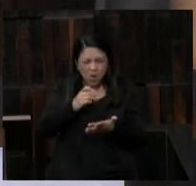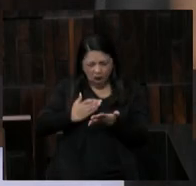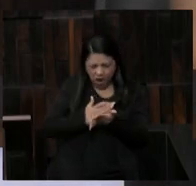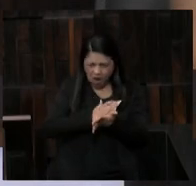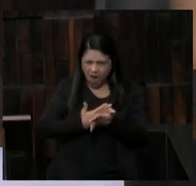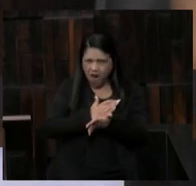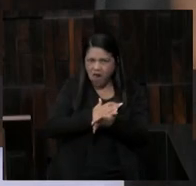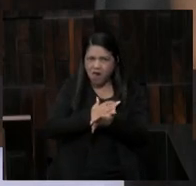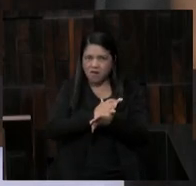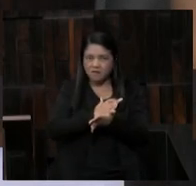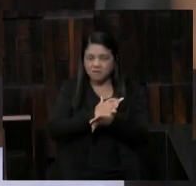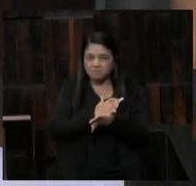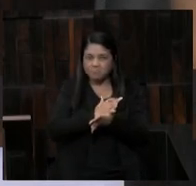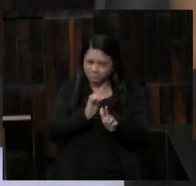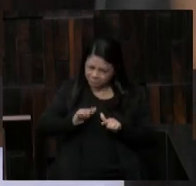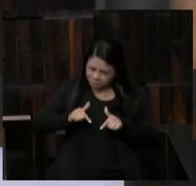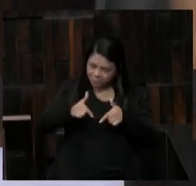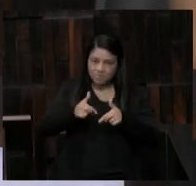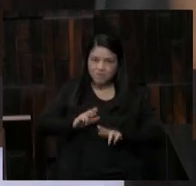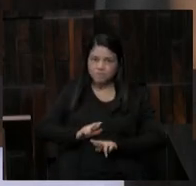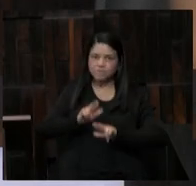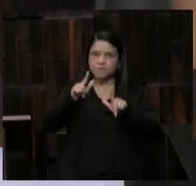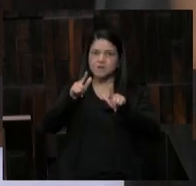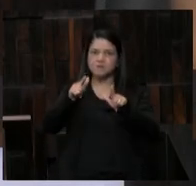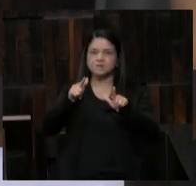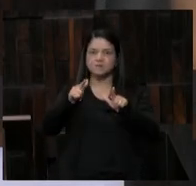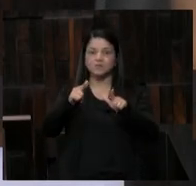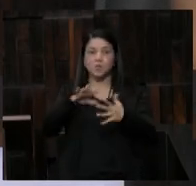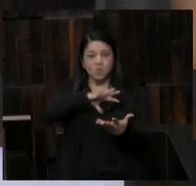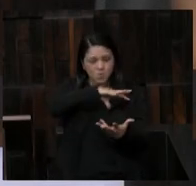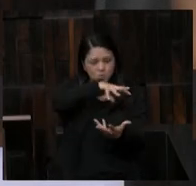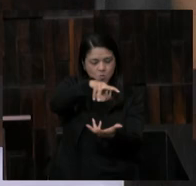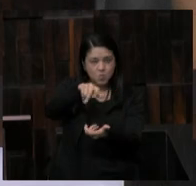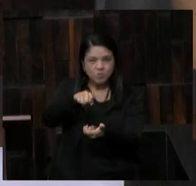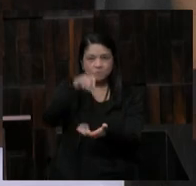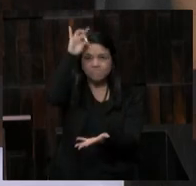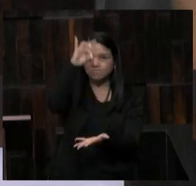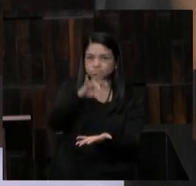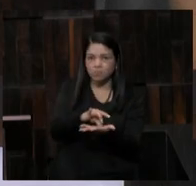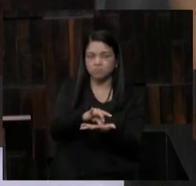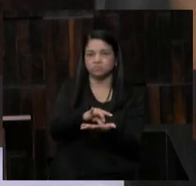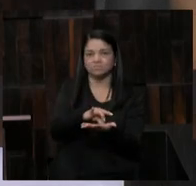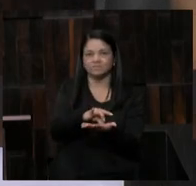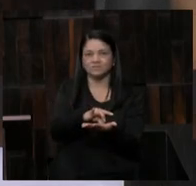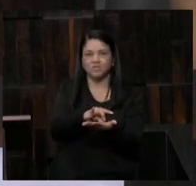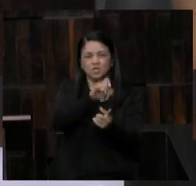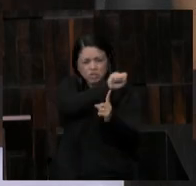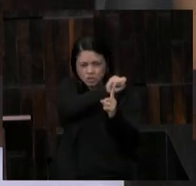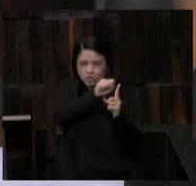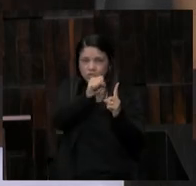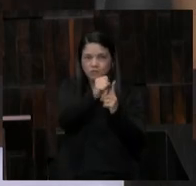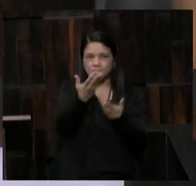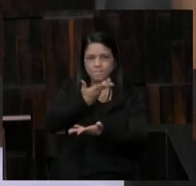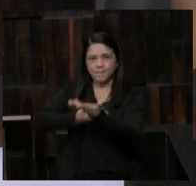incomodadas em fazer diferença, em fazer com que o mundo seja, de fato,